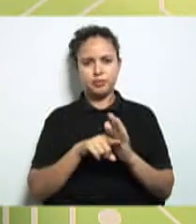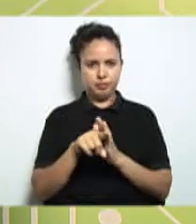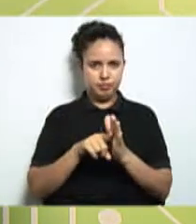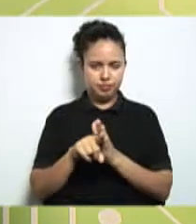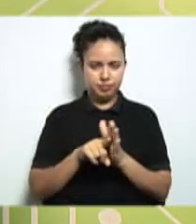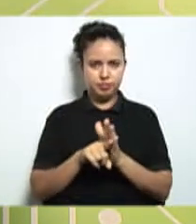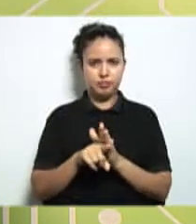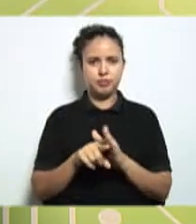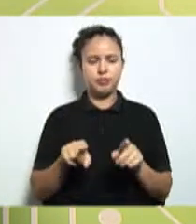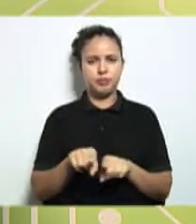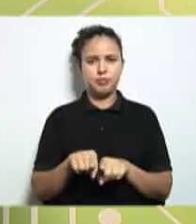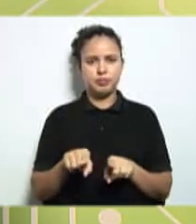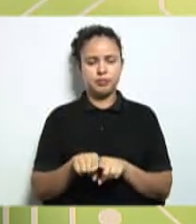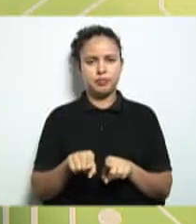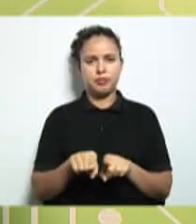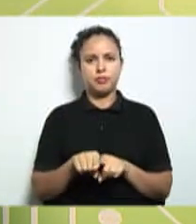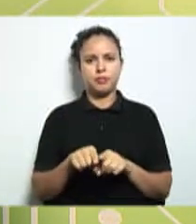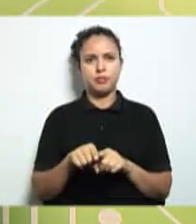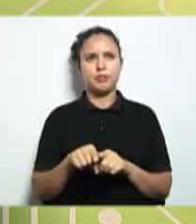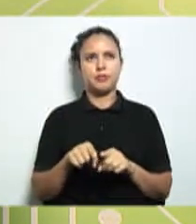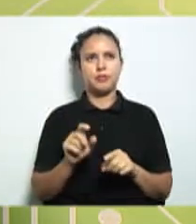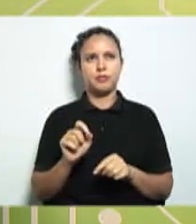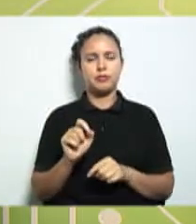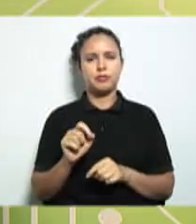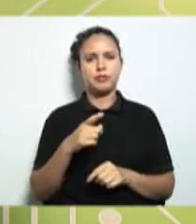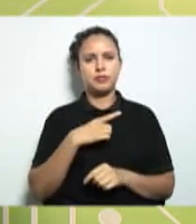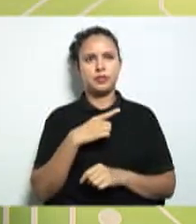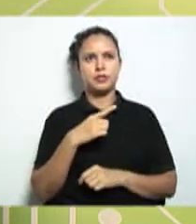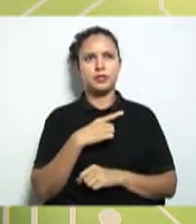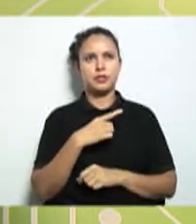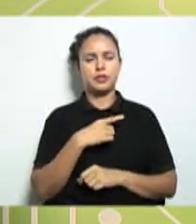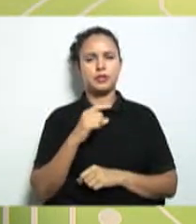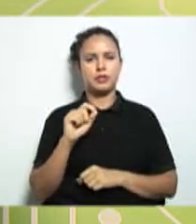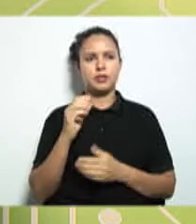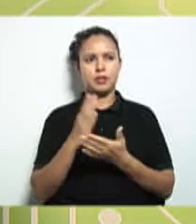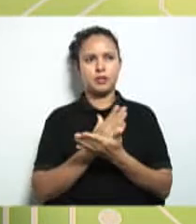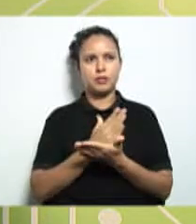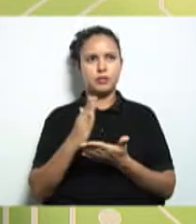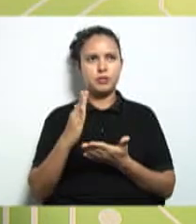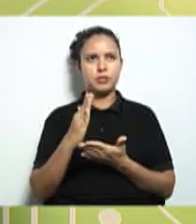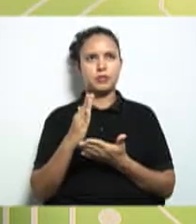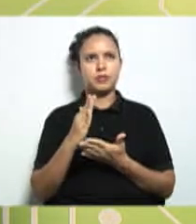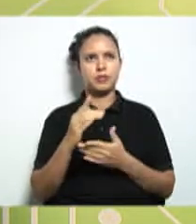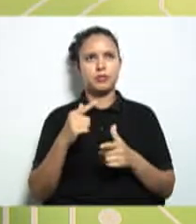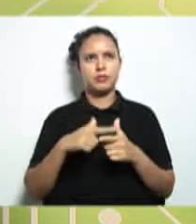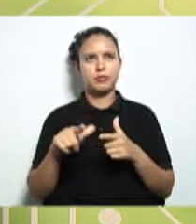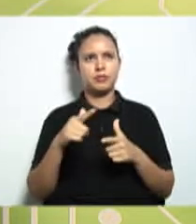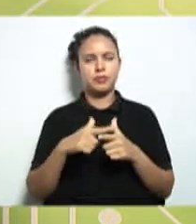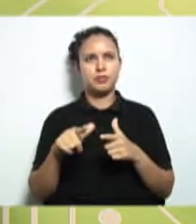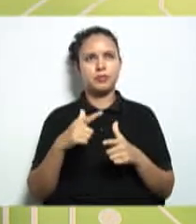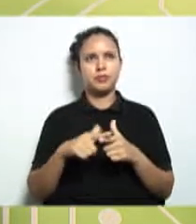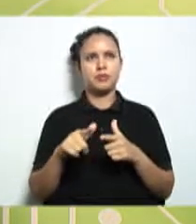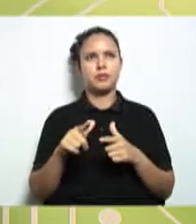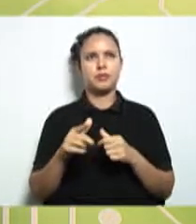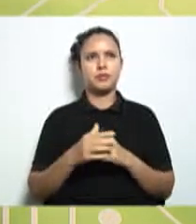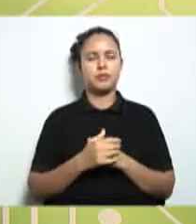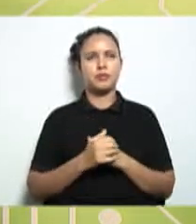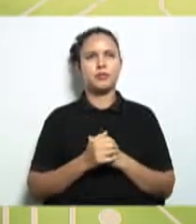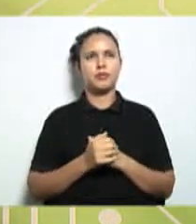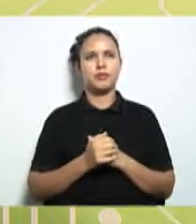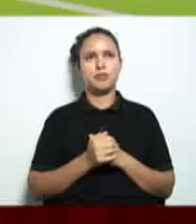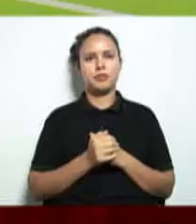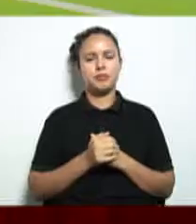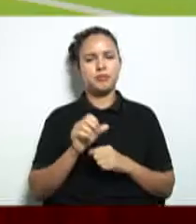pesquisado aí na sua região. Será que nós temos algum problema aí, professora?